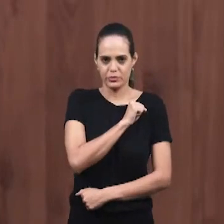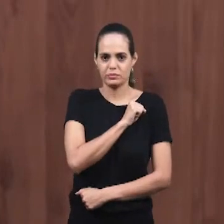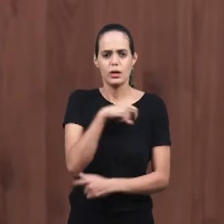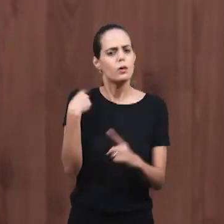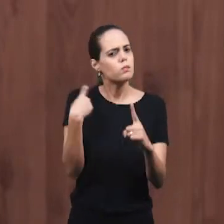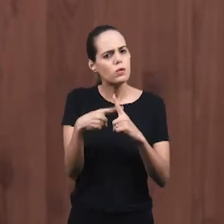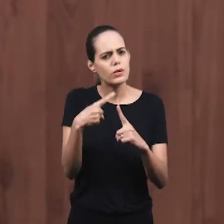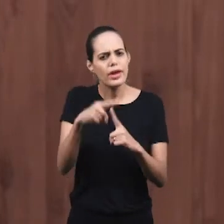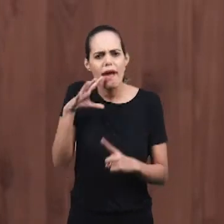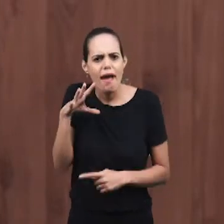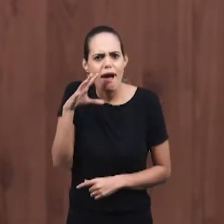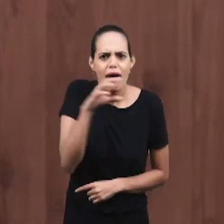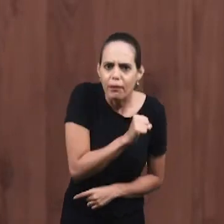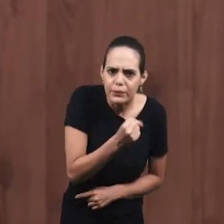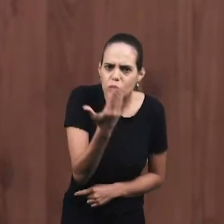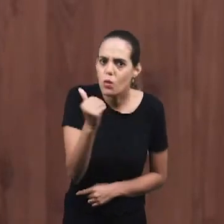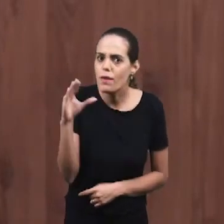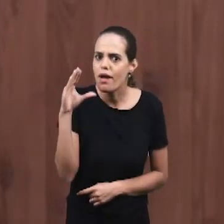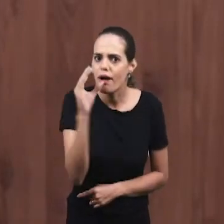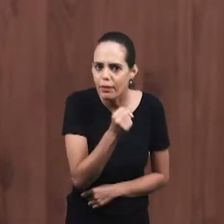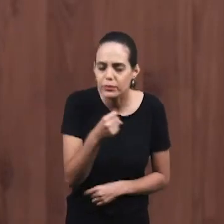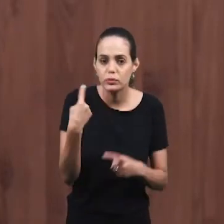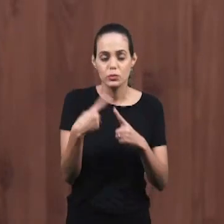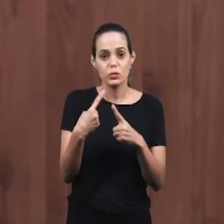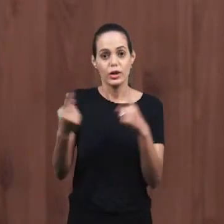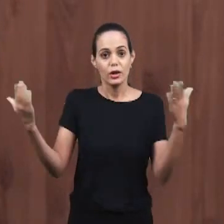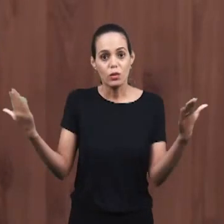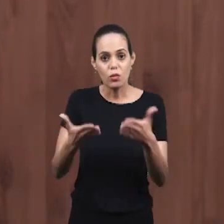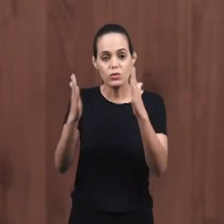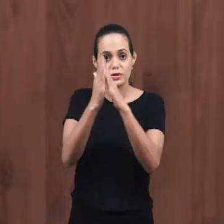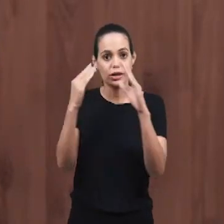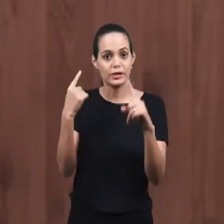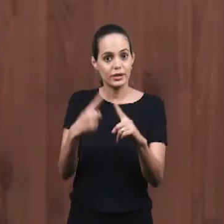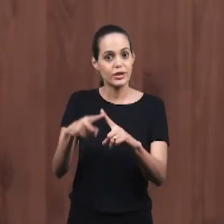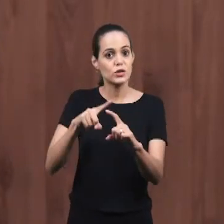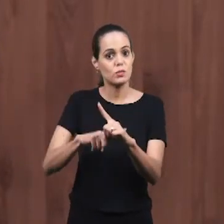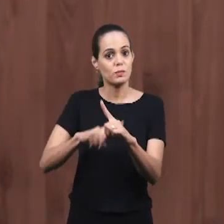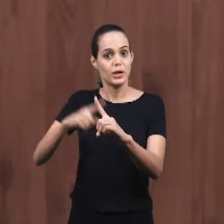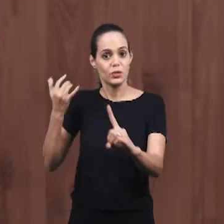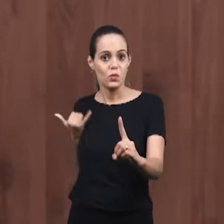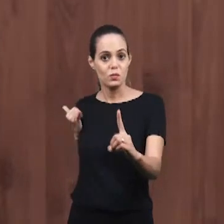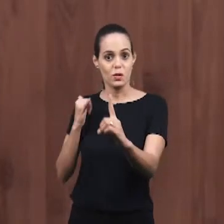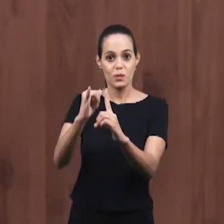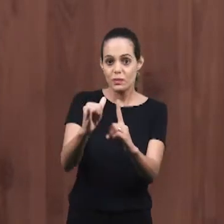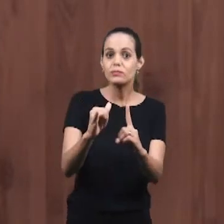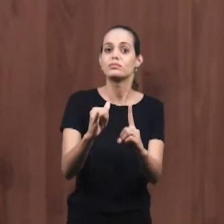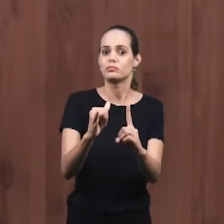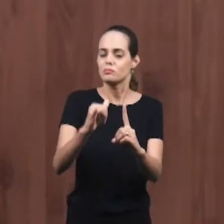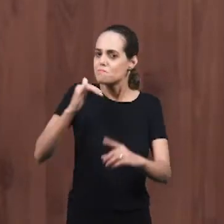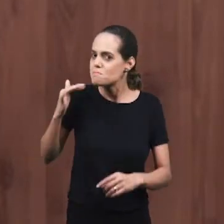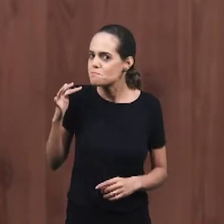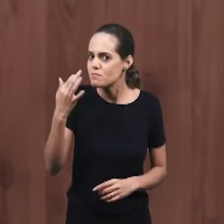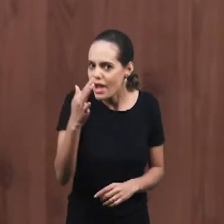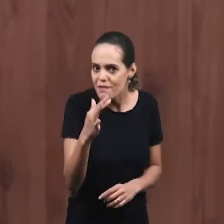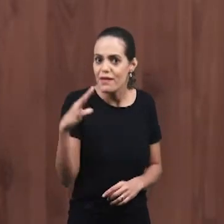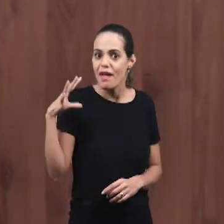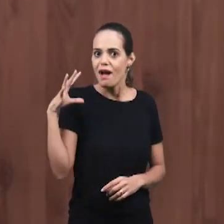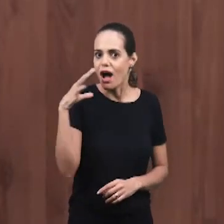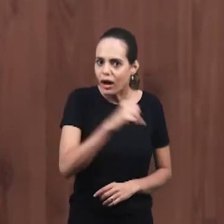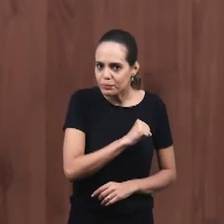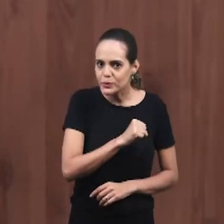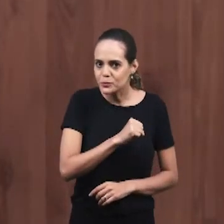comer apressadamente. Por que o apressadamente? É como a igreja está hoje vivendo esse momento profético do